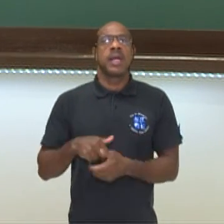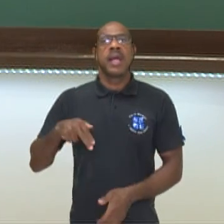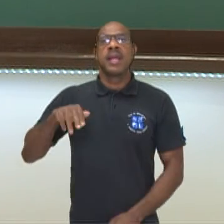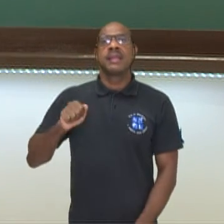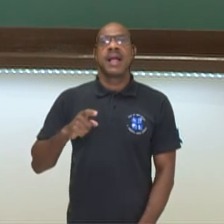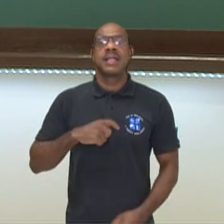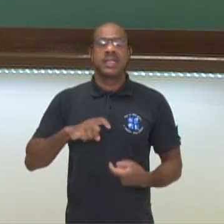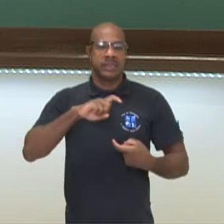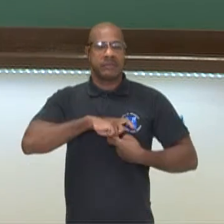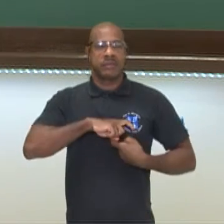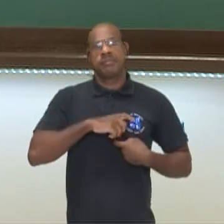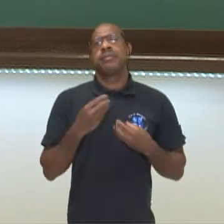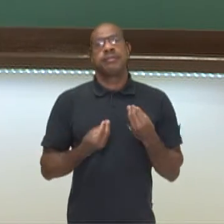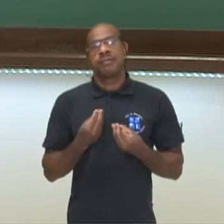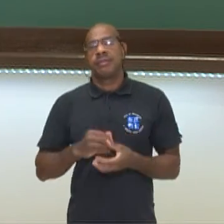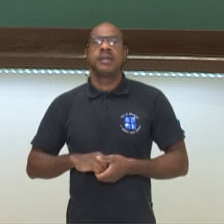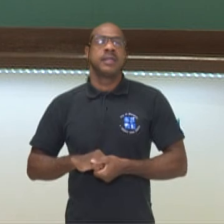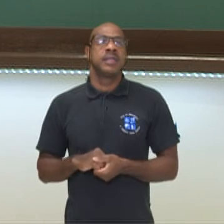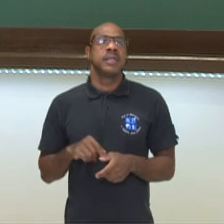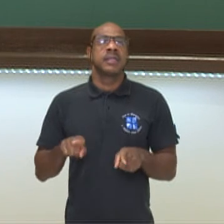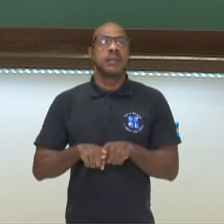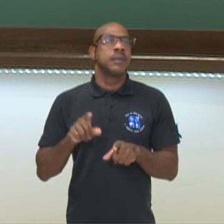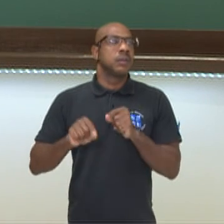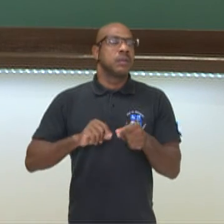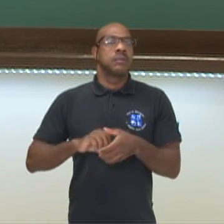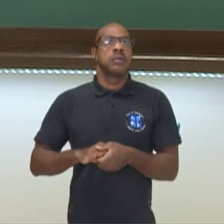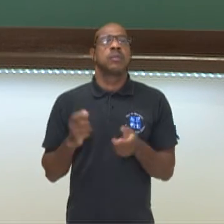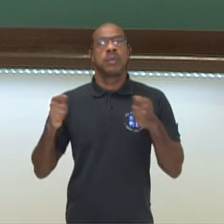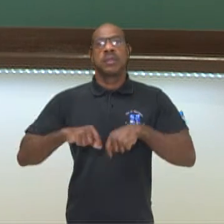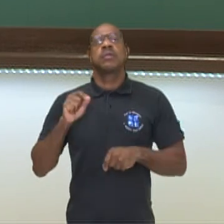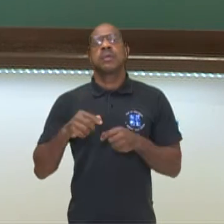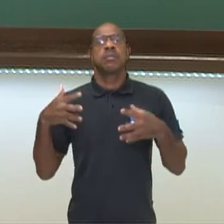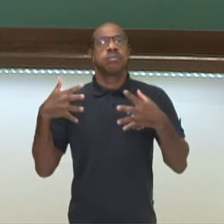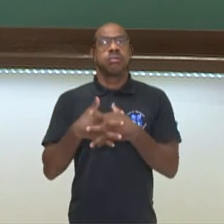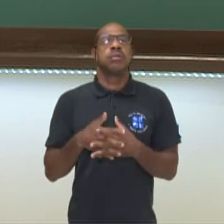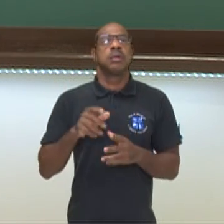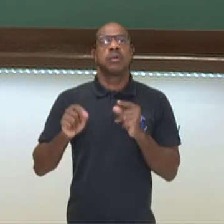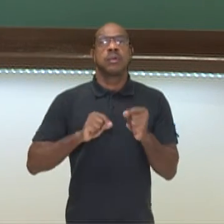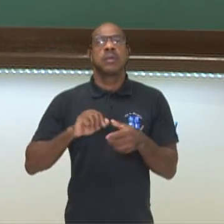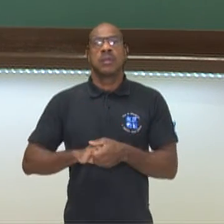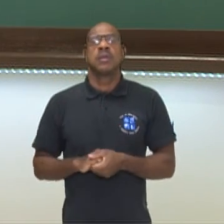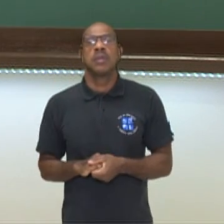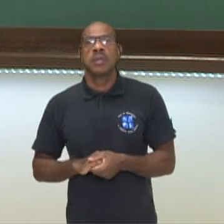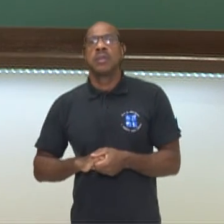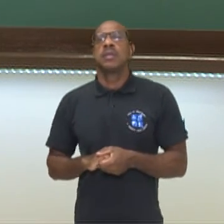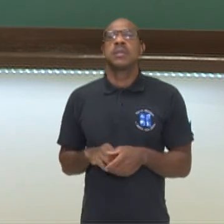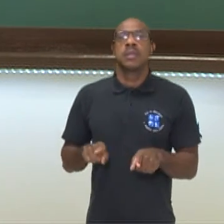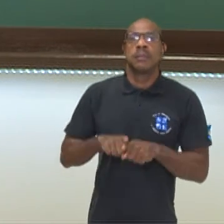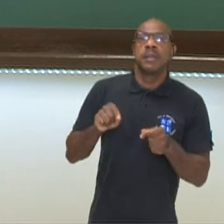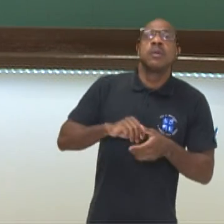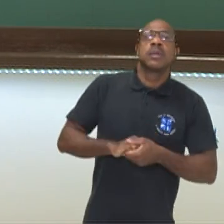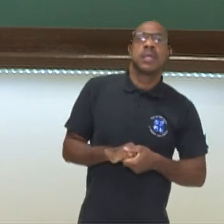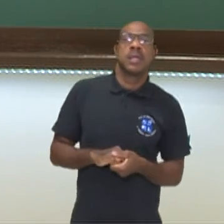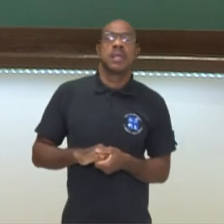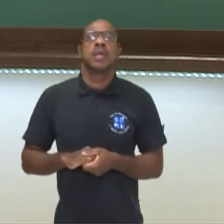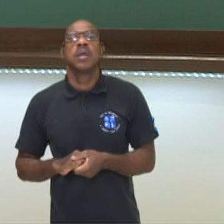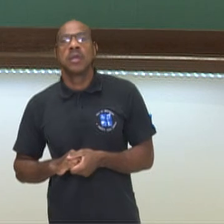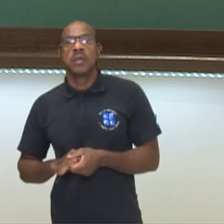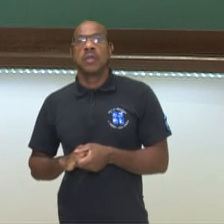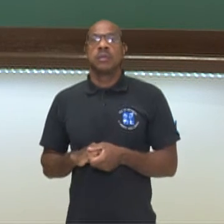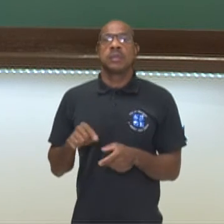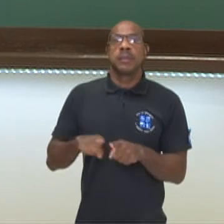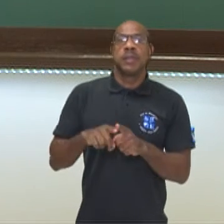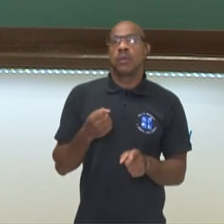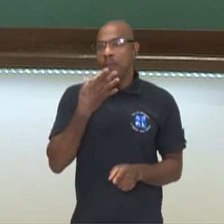foi o estado fascista, né? Também não podemos confundir o estado do bem-estar social como um